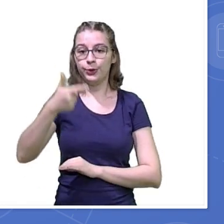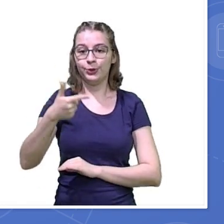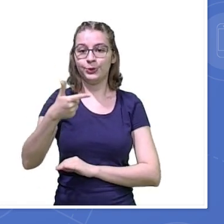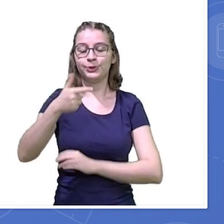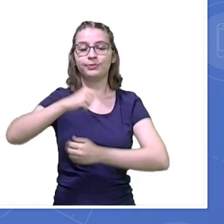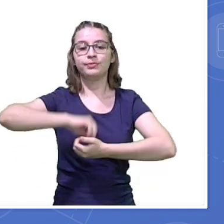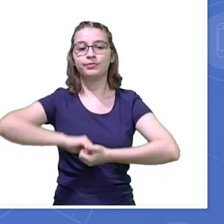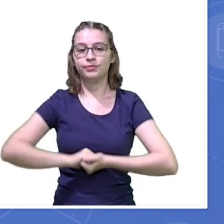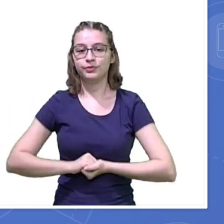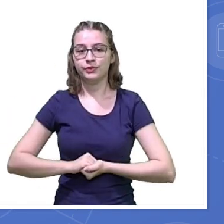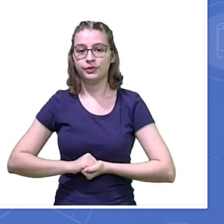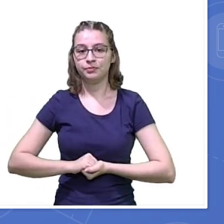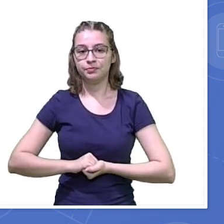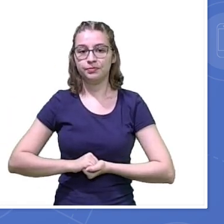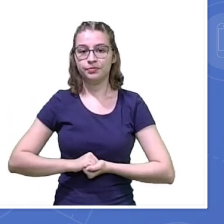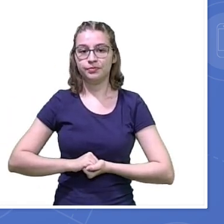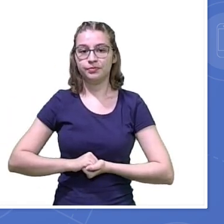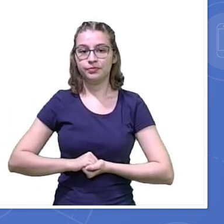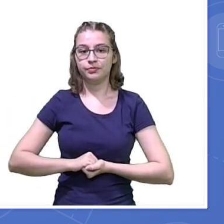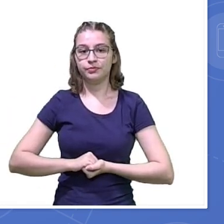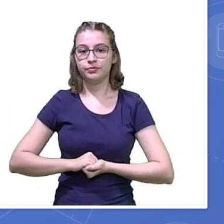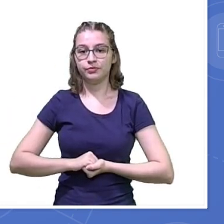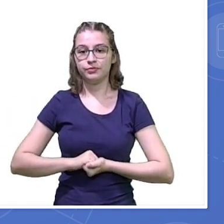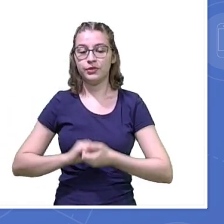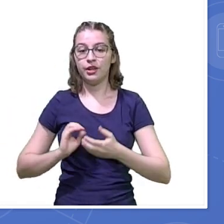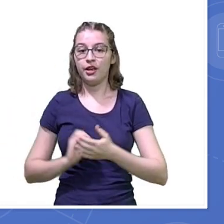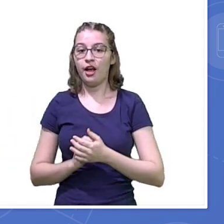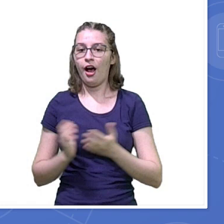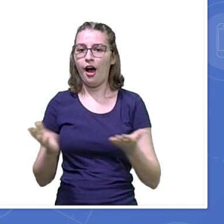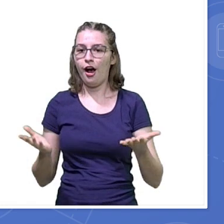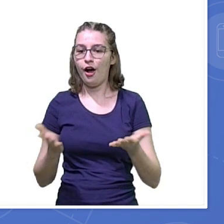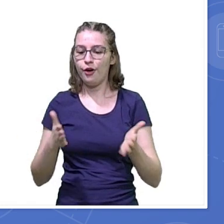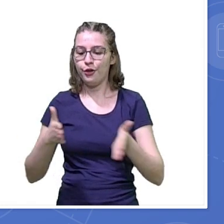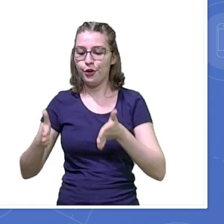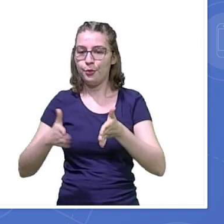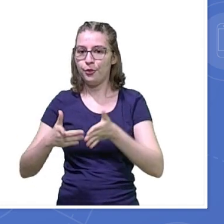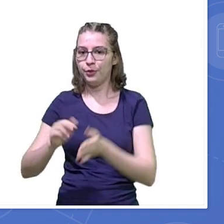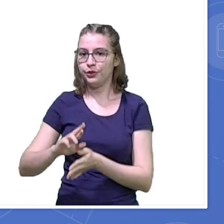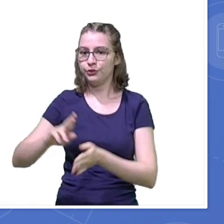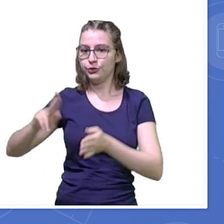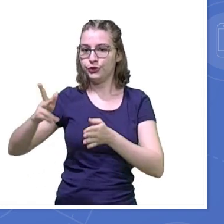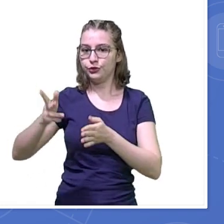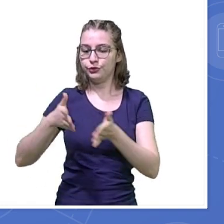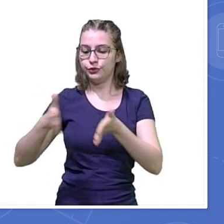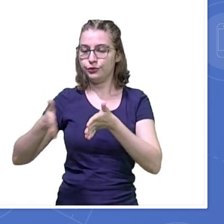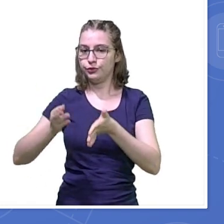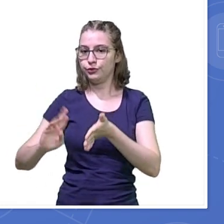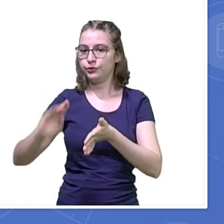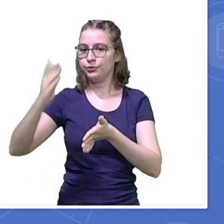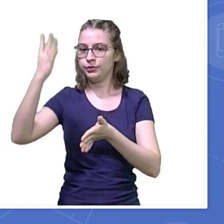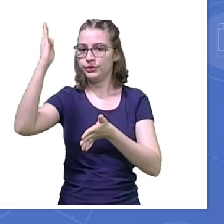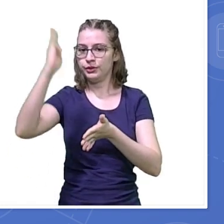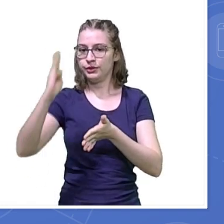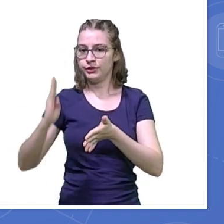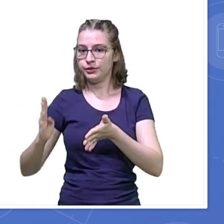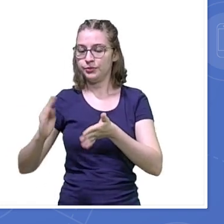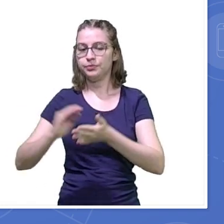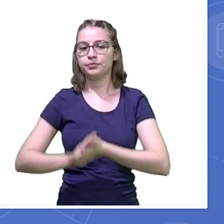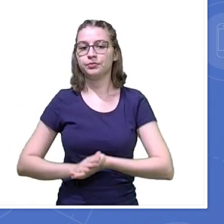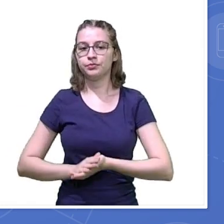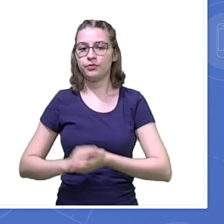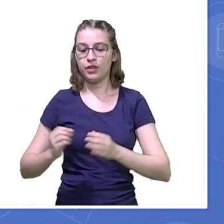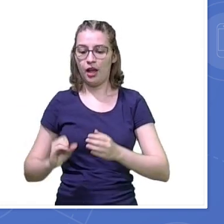Também uma questão de vestibular. Já é sobre outro momento aí da história do Brasil, né? A construção de Brasília durante o governo